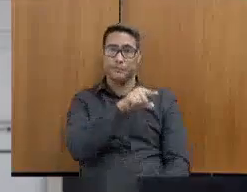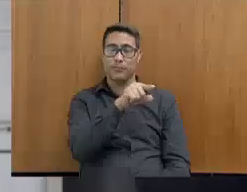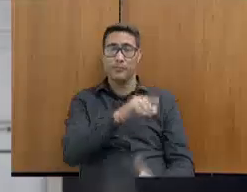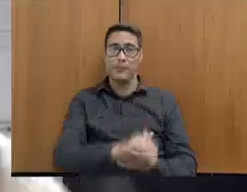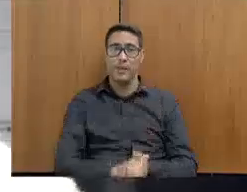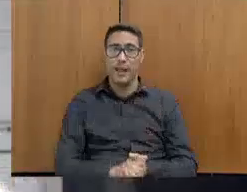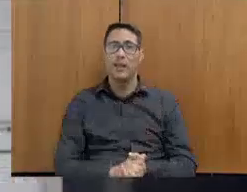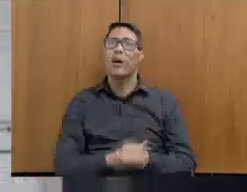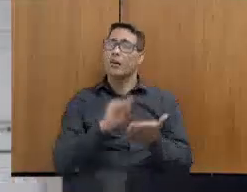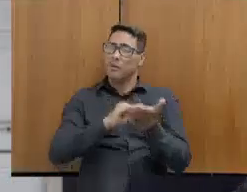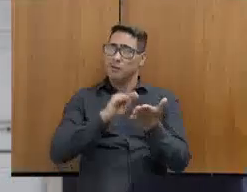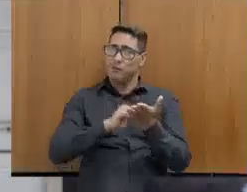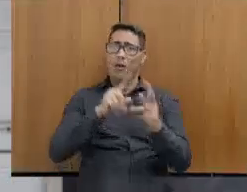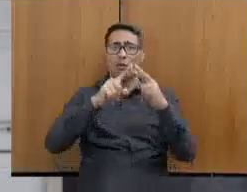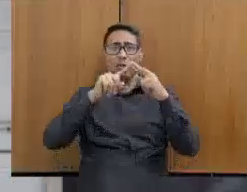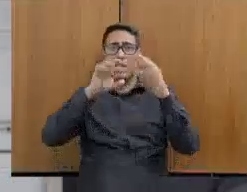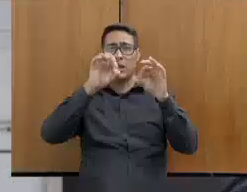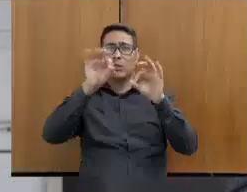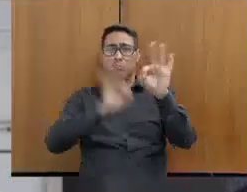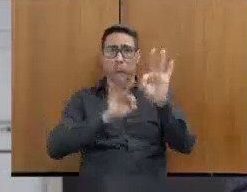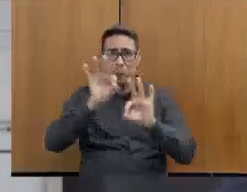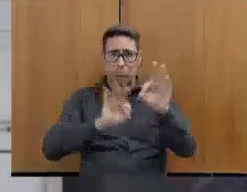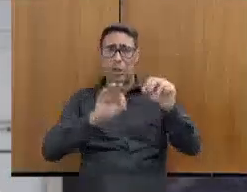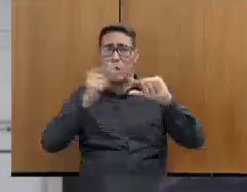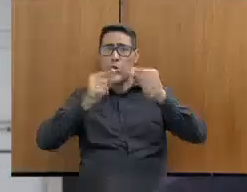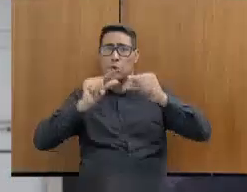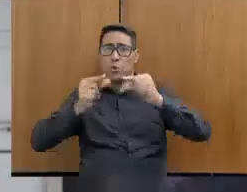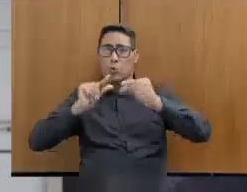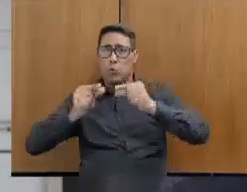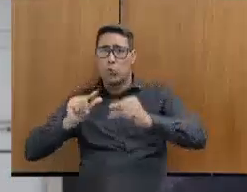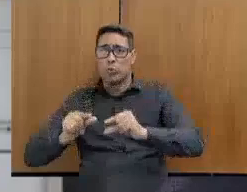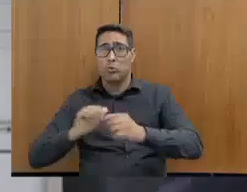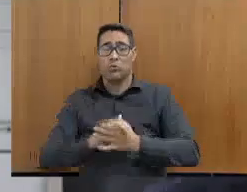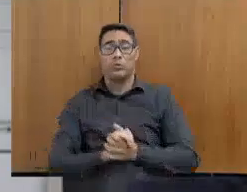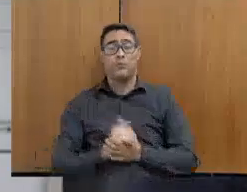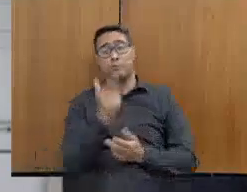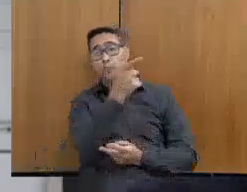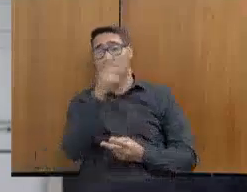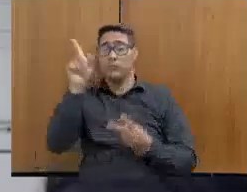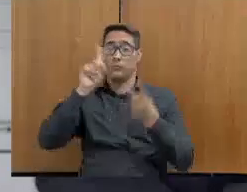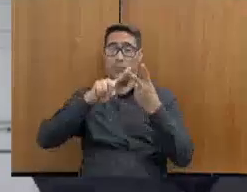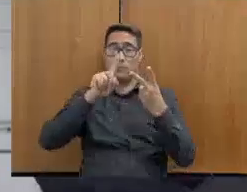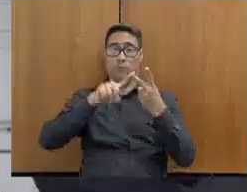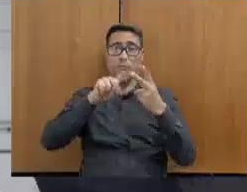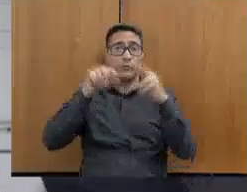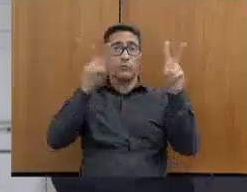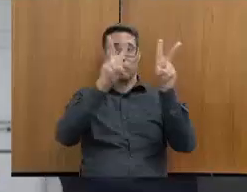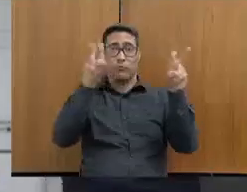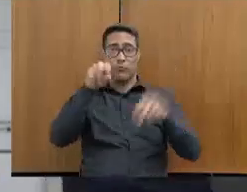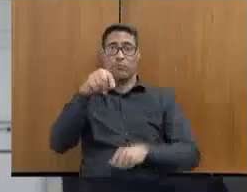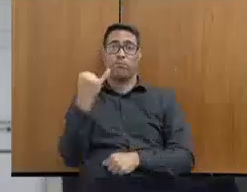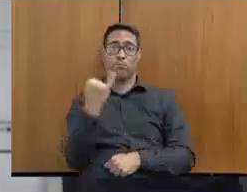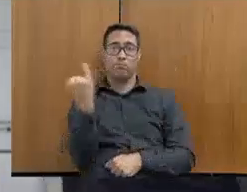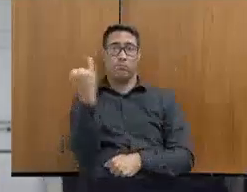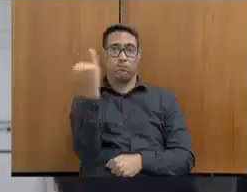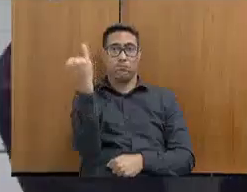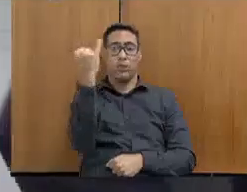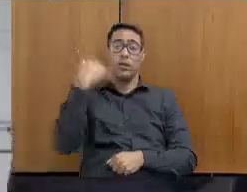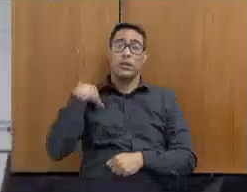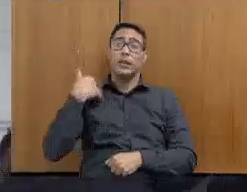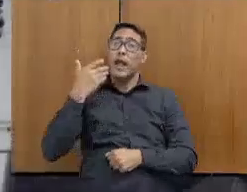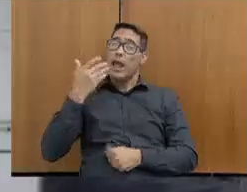um outro assunto delegado que eu acho é secretária que eu acho importante é investir em tecnologia